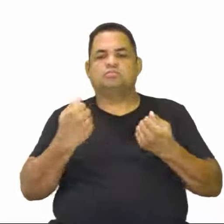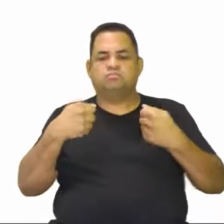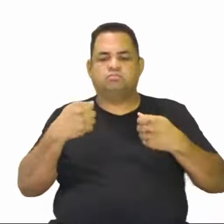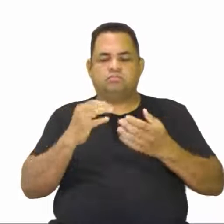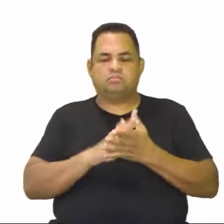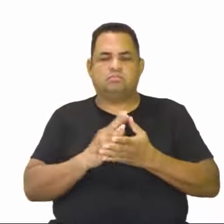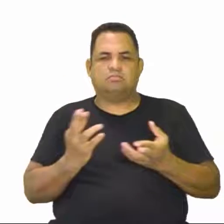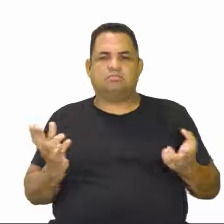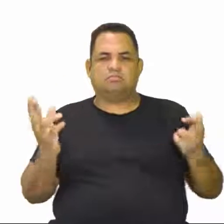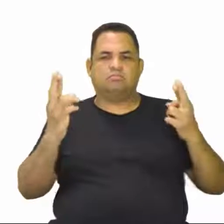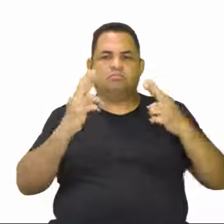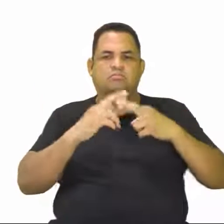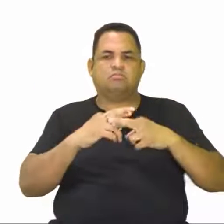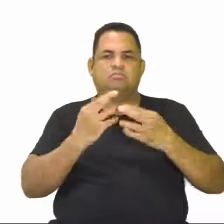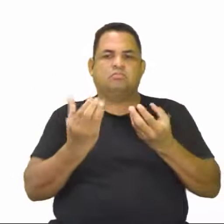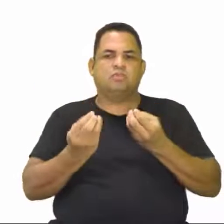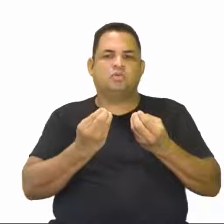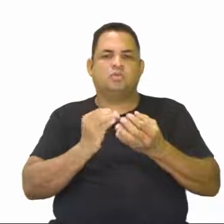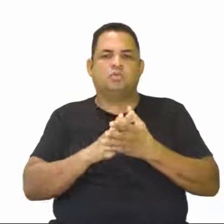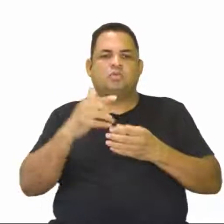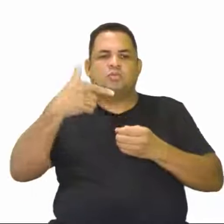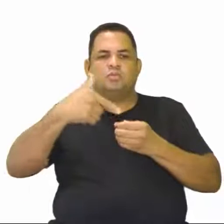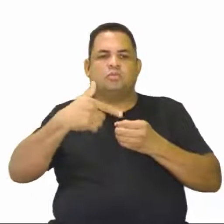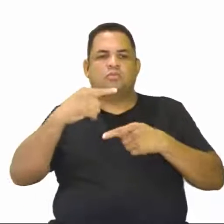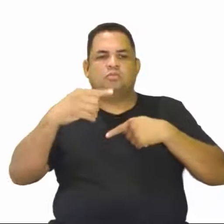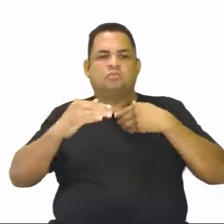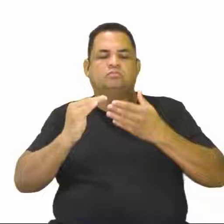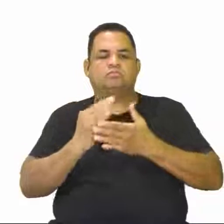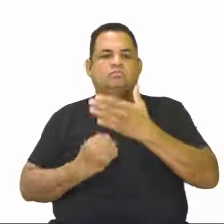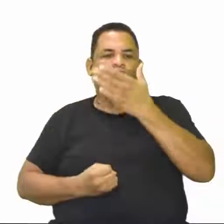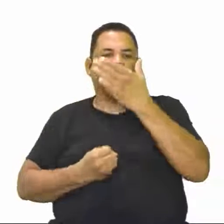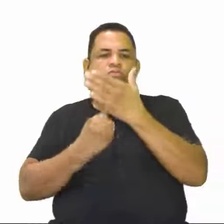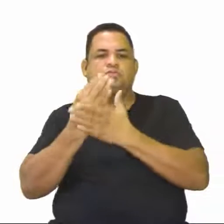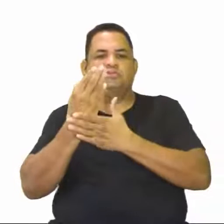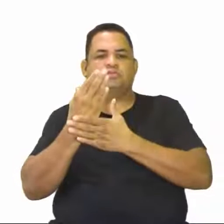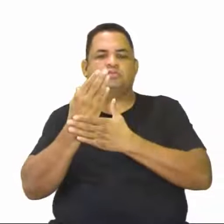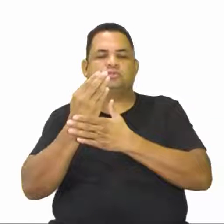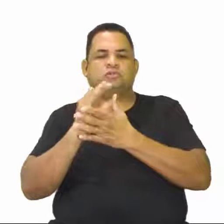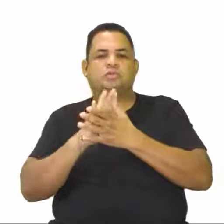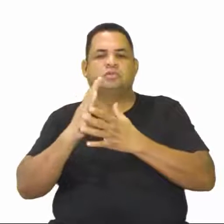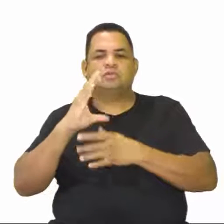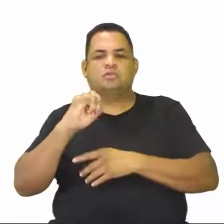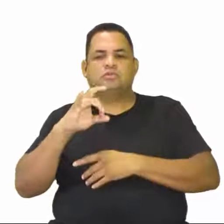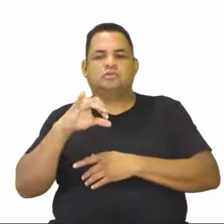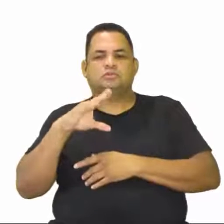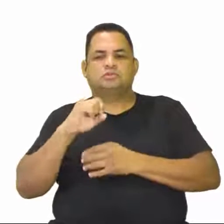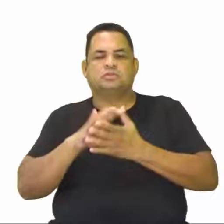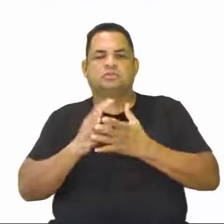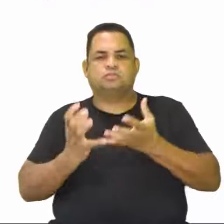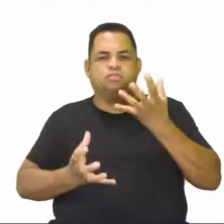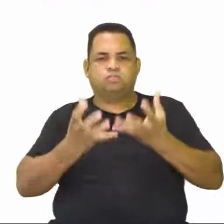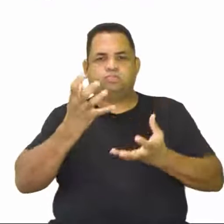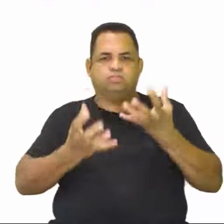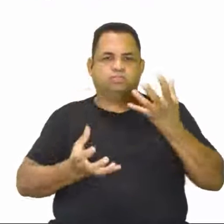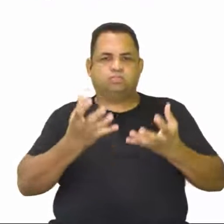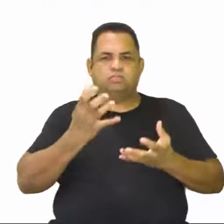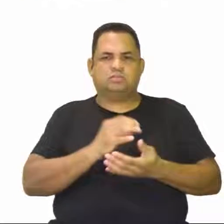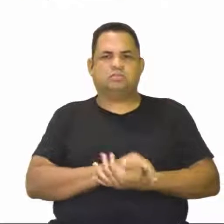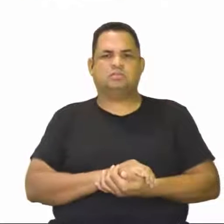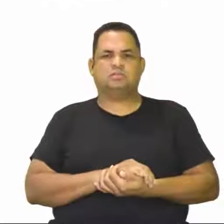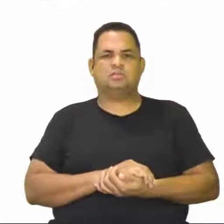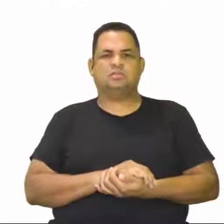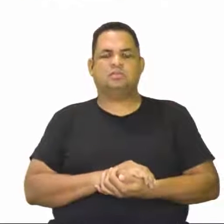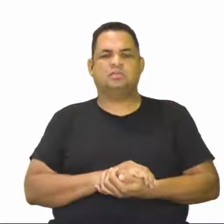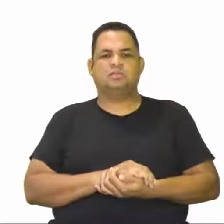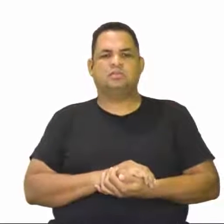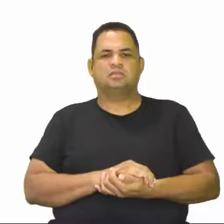que pode reagir com um combustível, produzindo assim a combustão. Olha lá como se enquadra